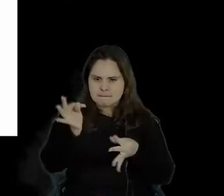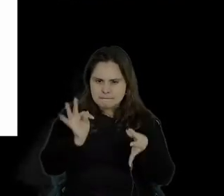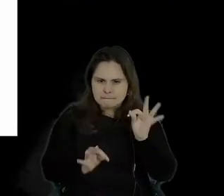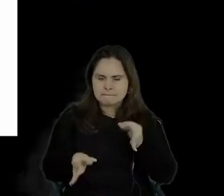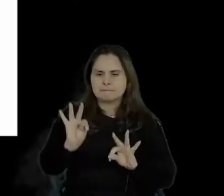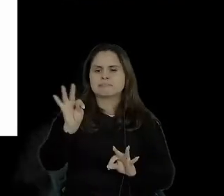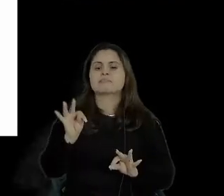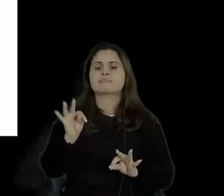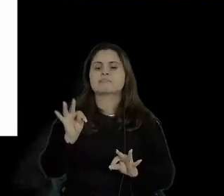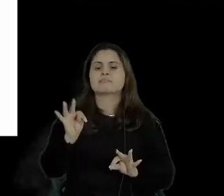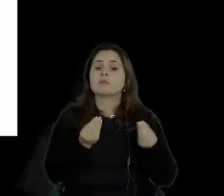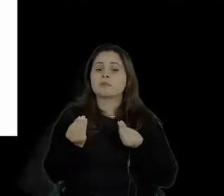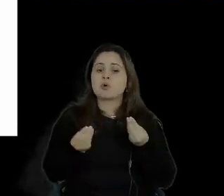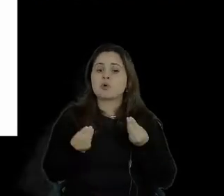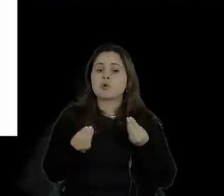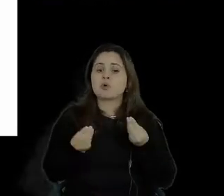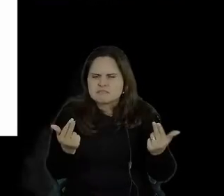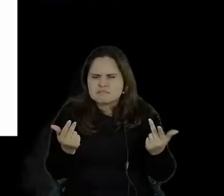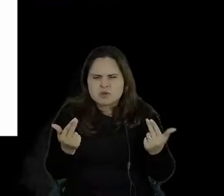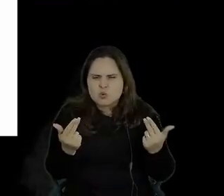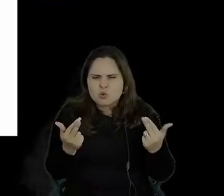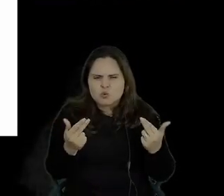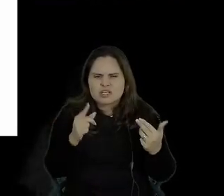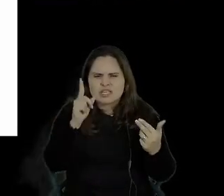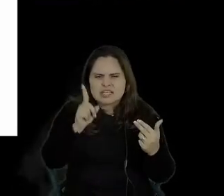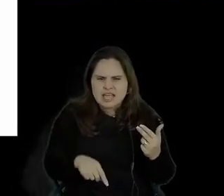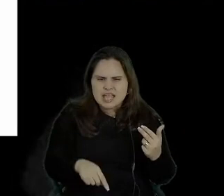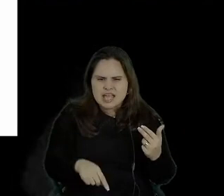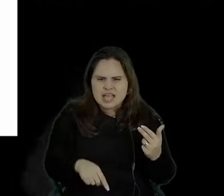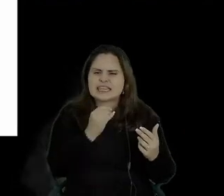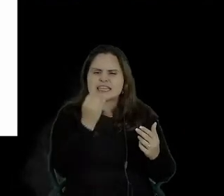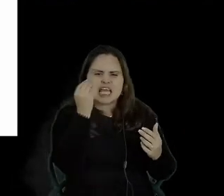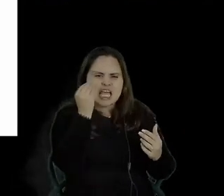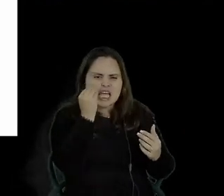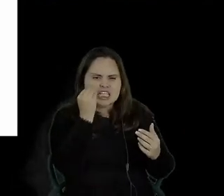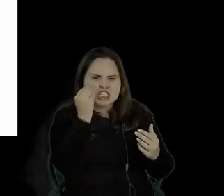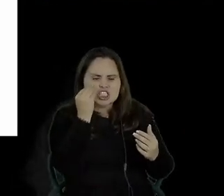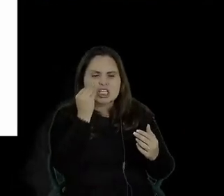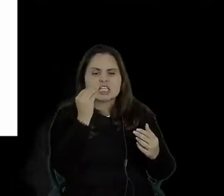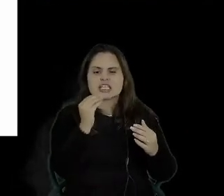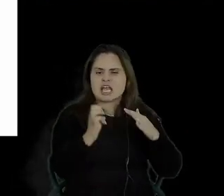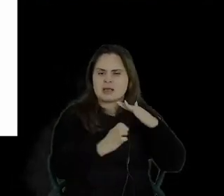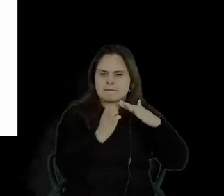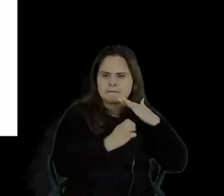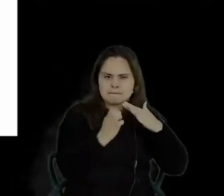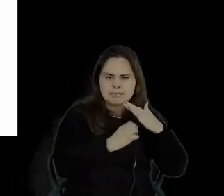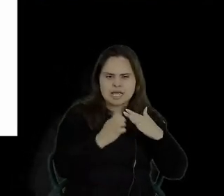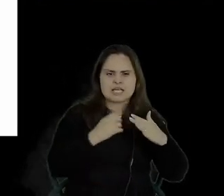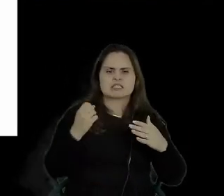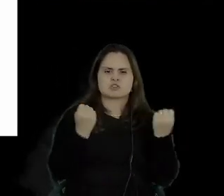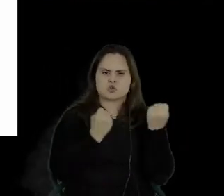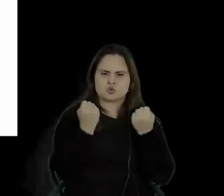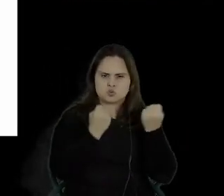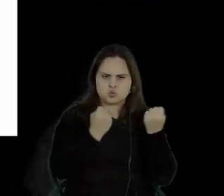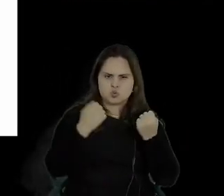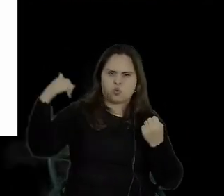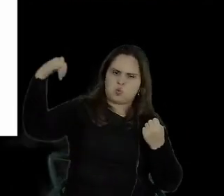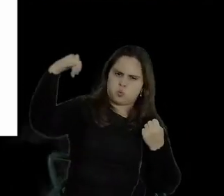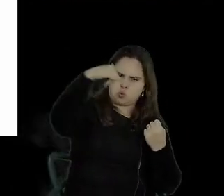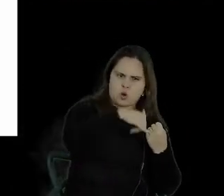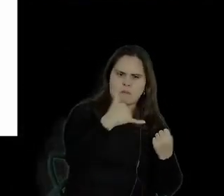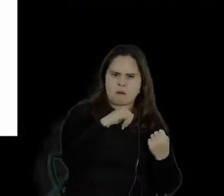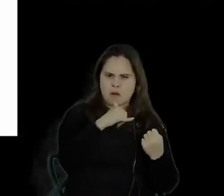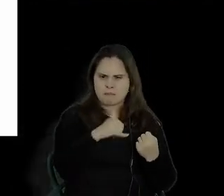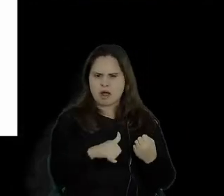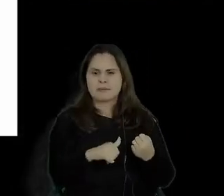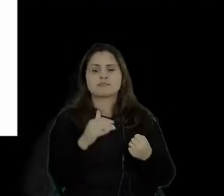Utilizando a mesma tecnologia de simulações avançadas que as indústrias de automóveis, aeroespacial, energética e alta tecnologia utilizam para testar